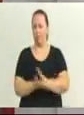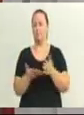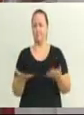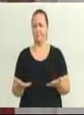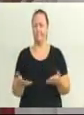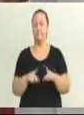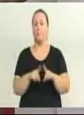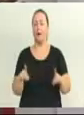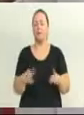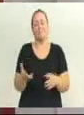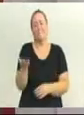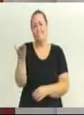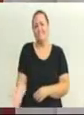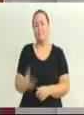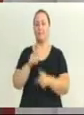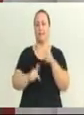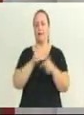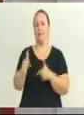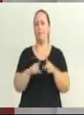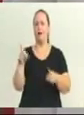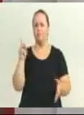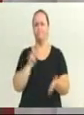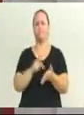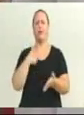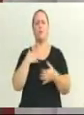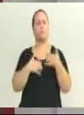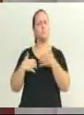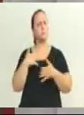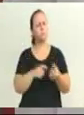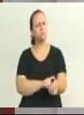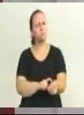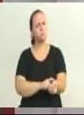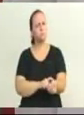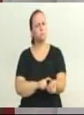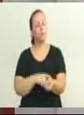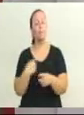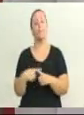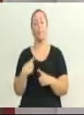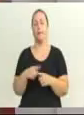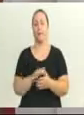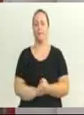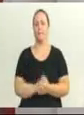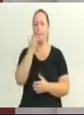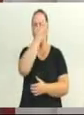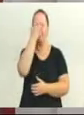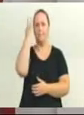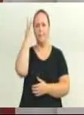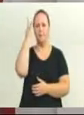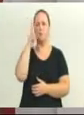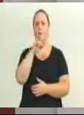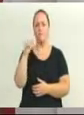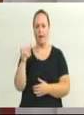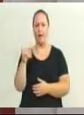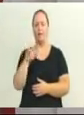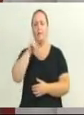Mas ali é um trabalhador. E o me deixa mais irritado é que fazem, pessoas vão lá e ainda fazem comentário defendendo o pobre coitado.